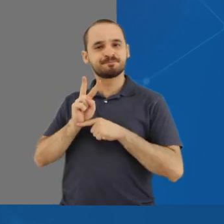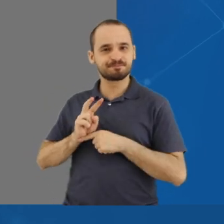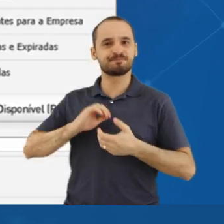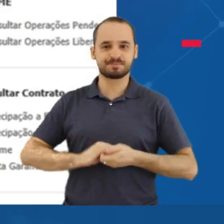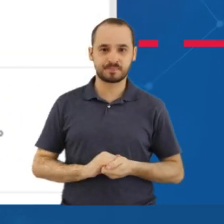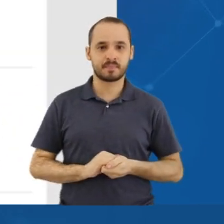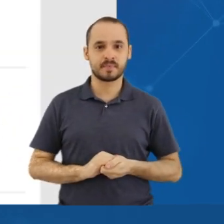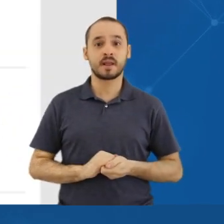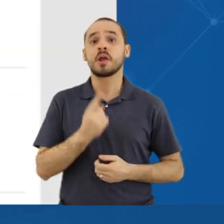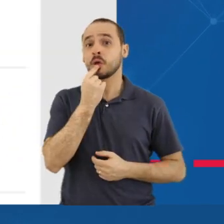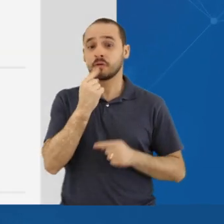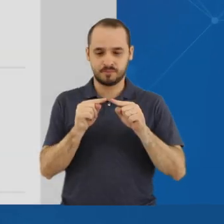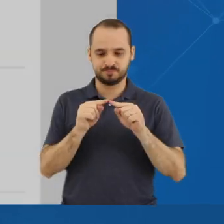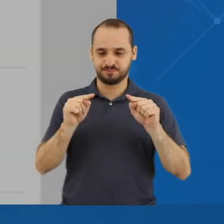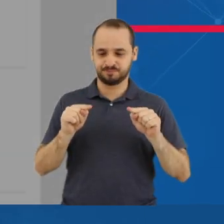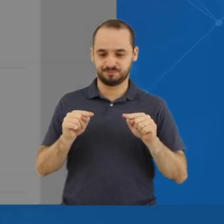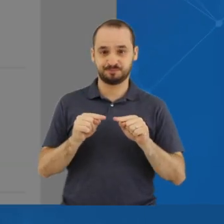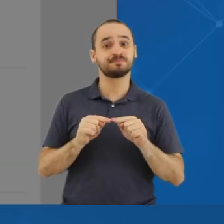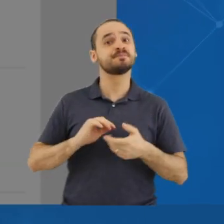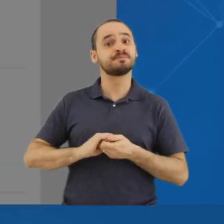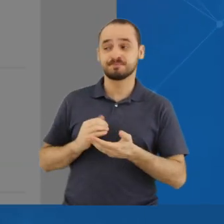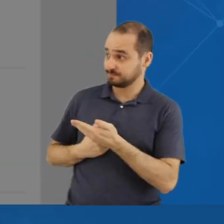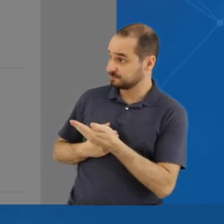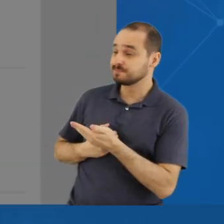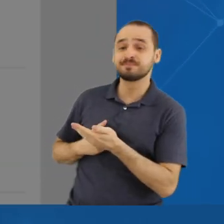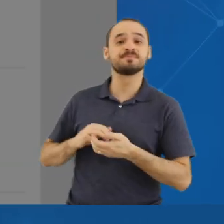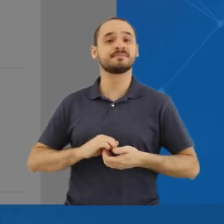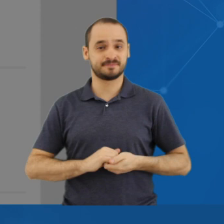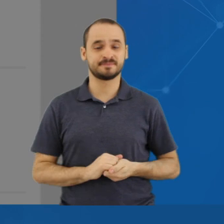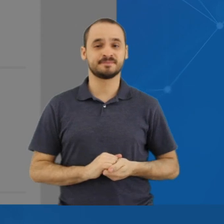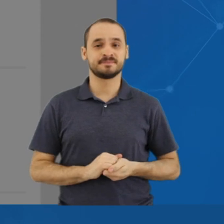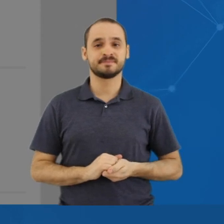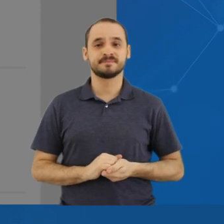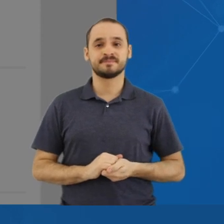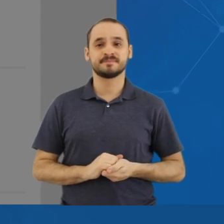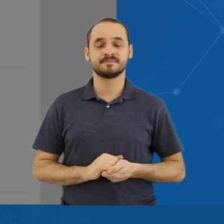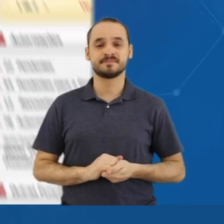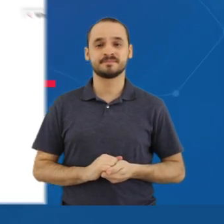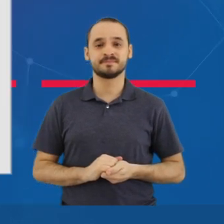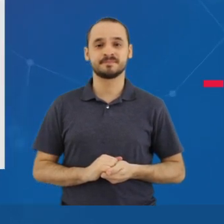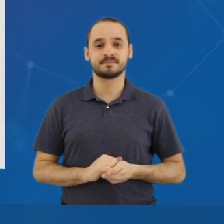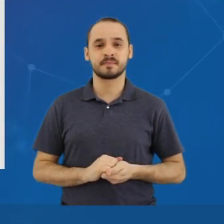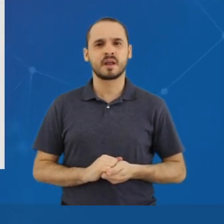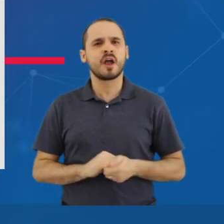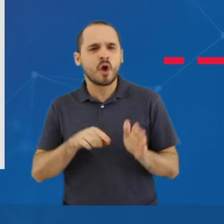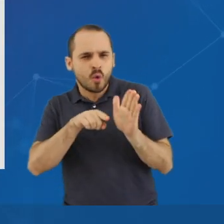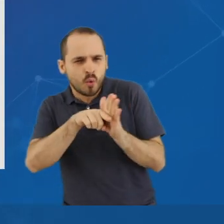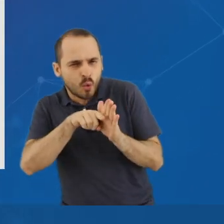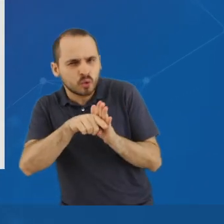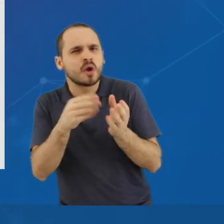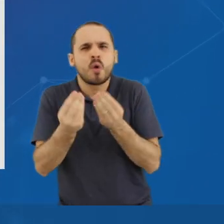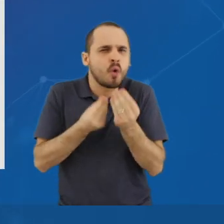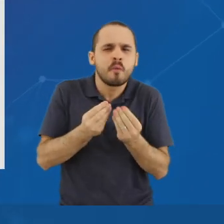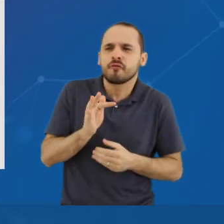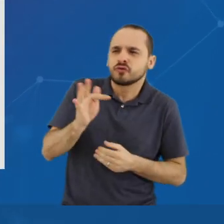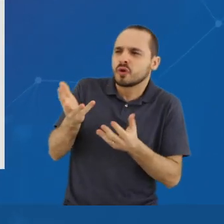Empréstimos. Escolha a opção Antecipação a Fornecedores / Sessão de Crédito e continue. Para consultar os pagamentos